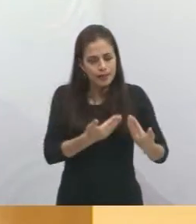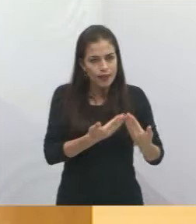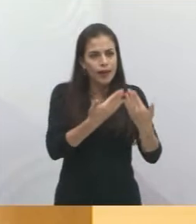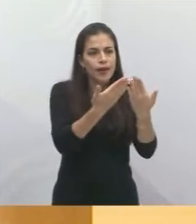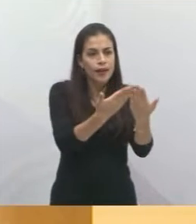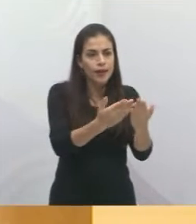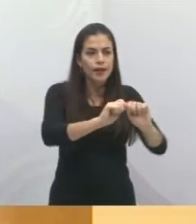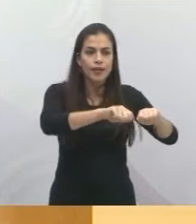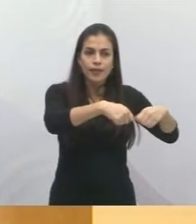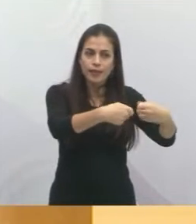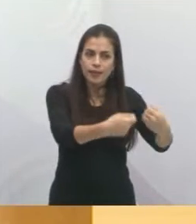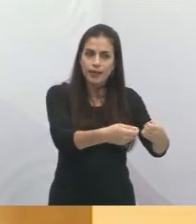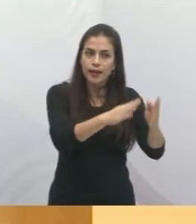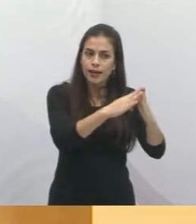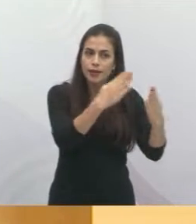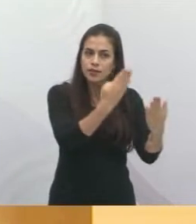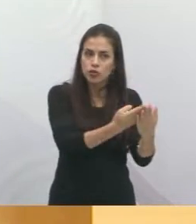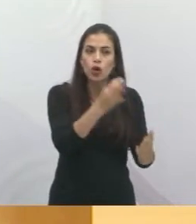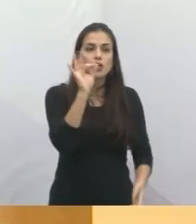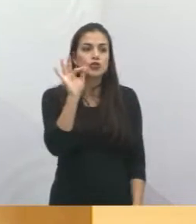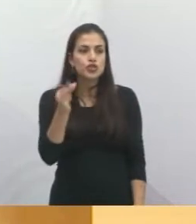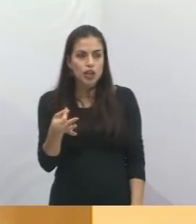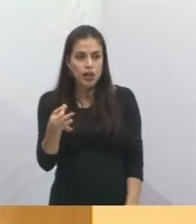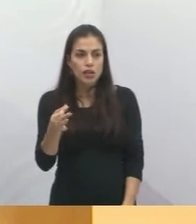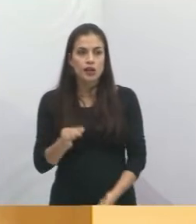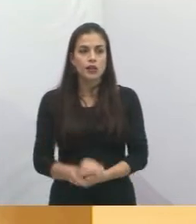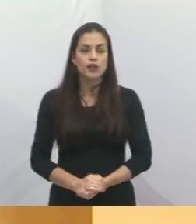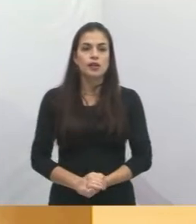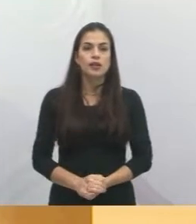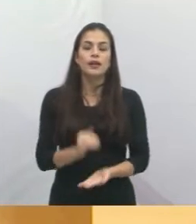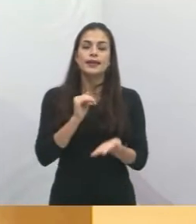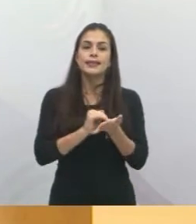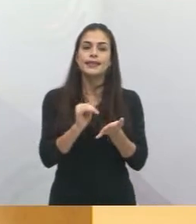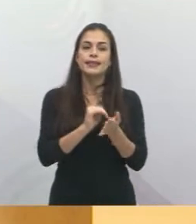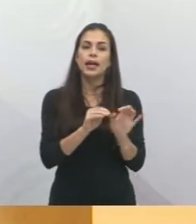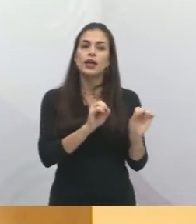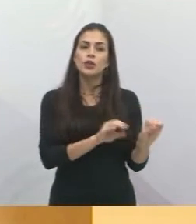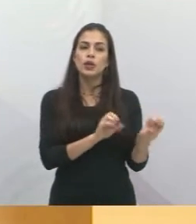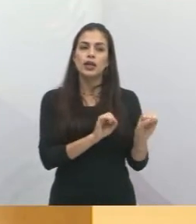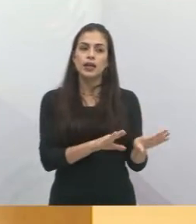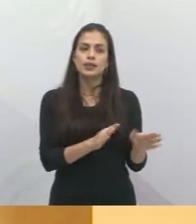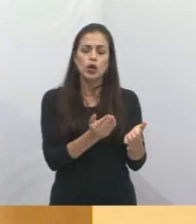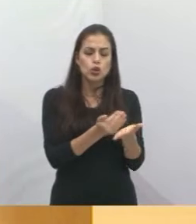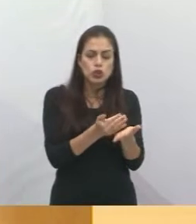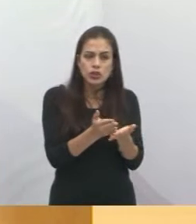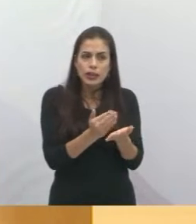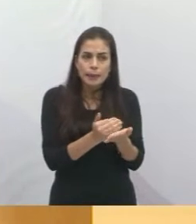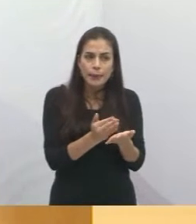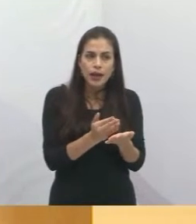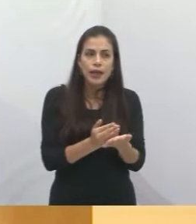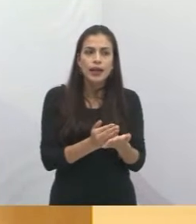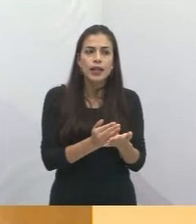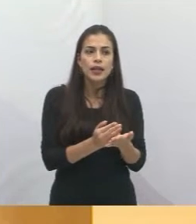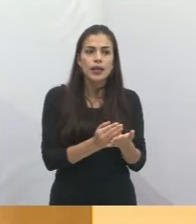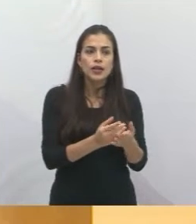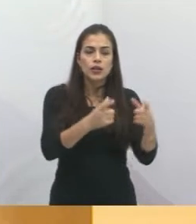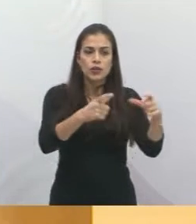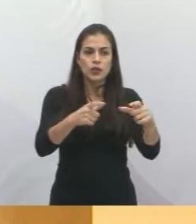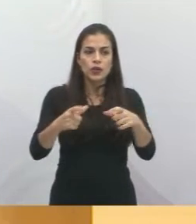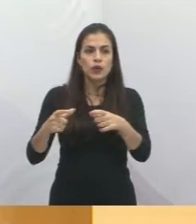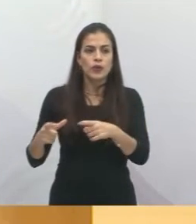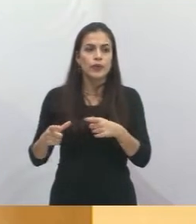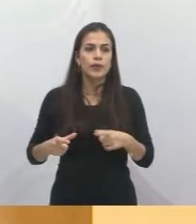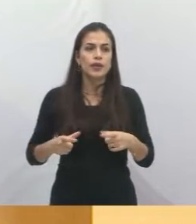está sendo entregue já nas escolas. A Secretaria de Educação já está separando e entregando em cada unidade.